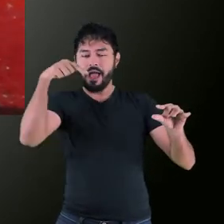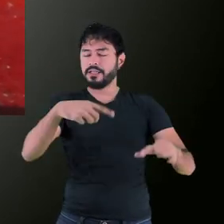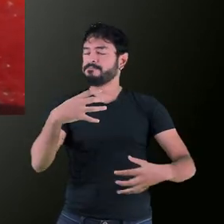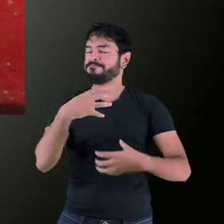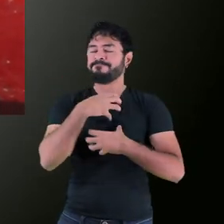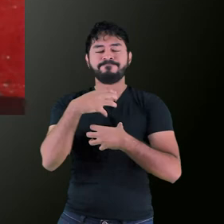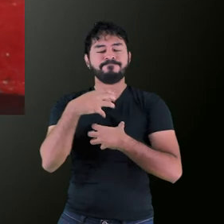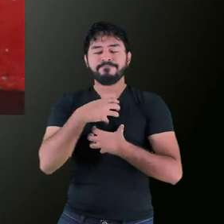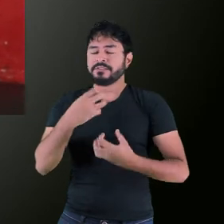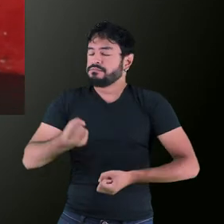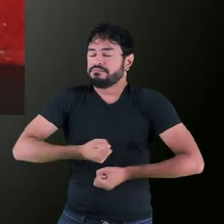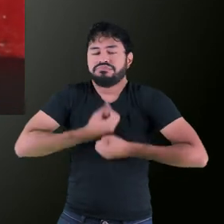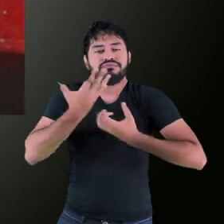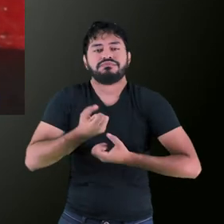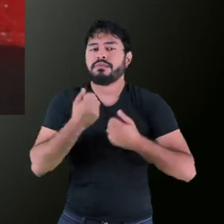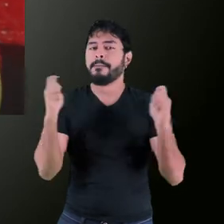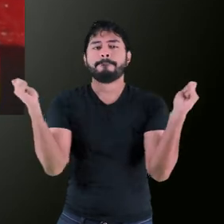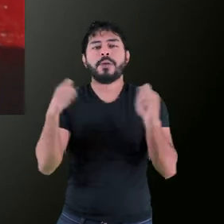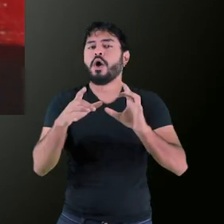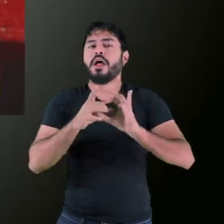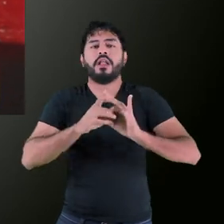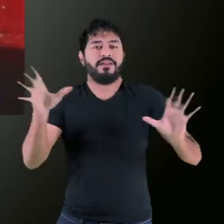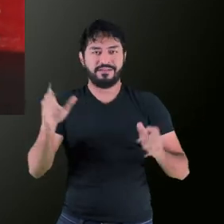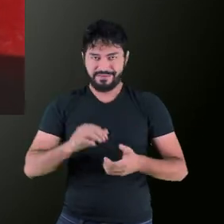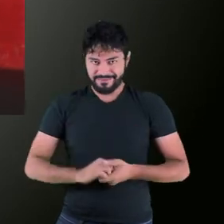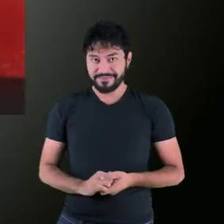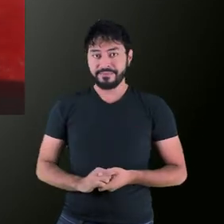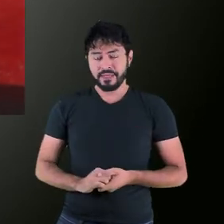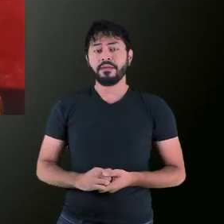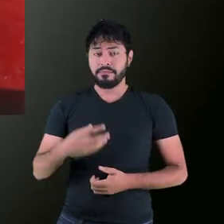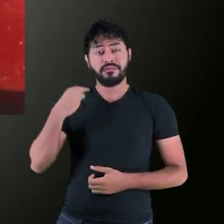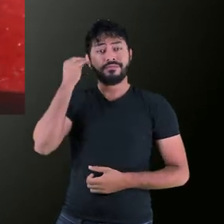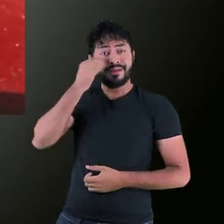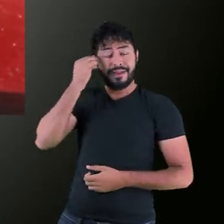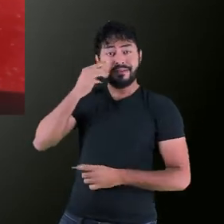acho que, tipo, para mim, a experiência no IF tem sido muito